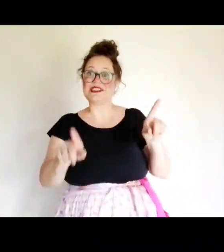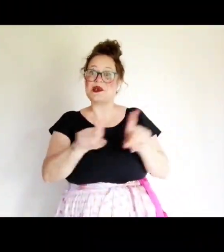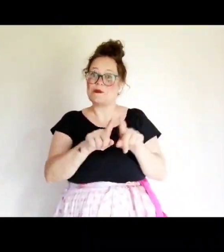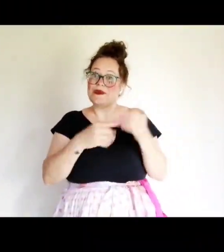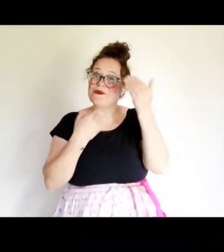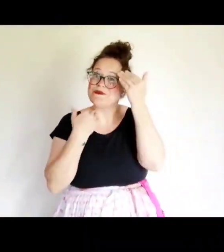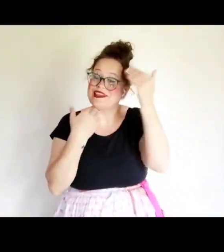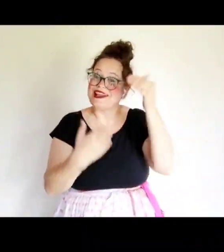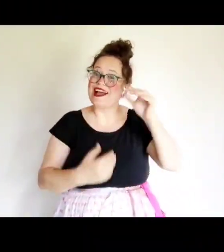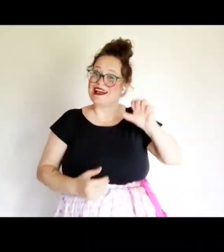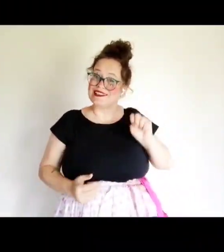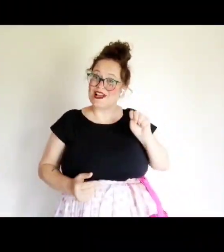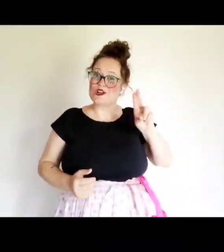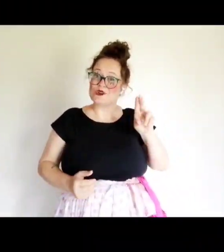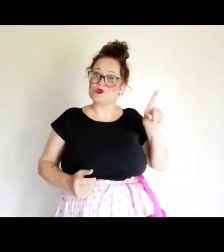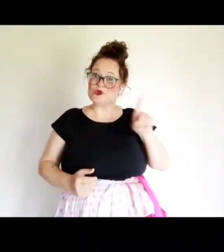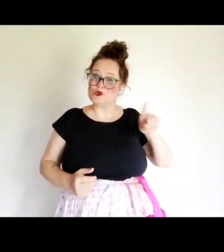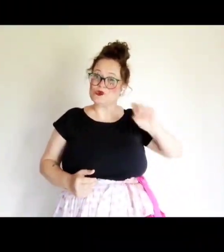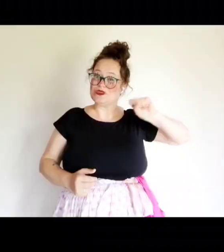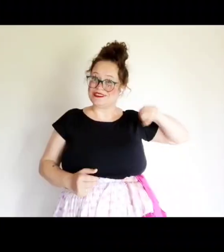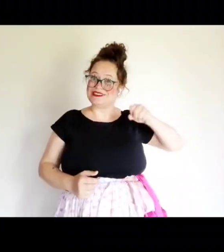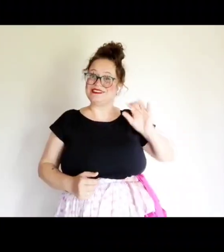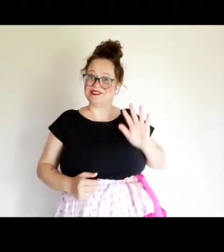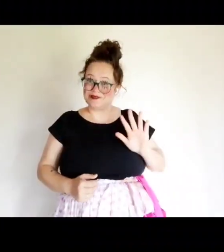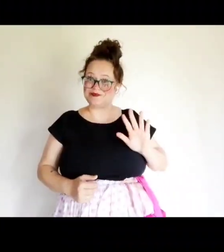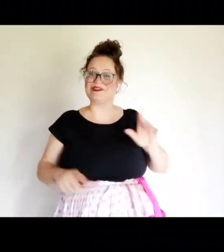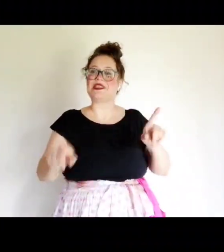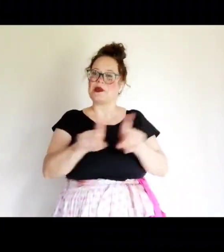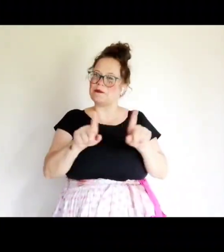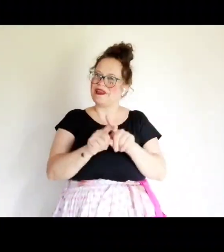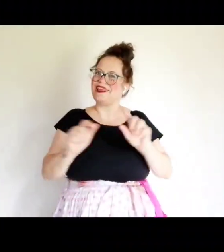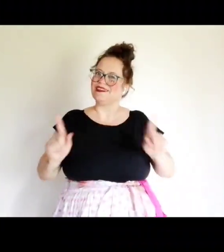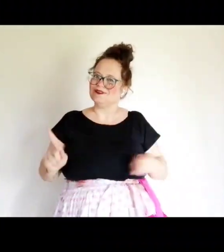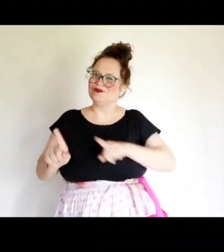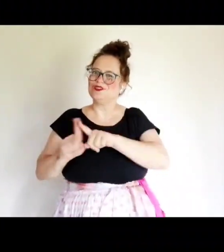Quero agradecer, claro, a Suzy, que também fez parte, né,